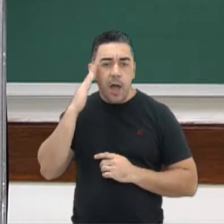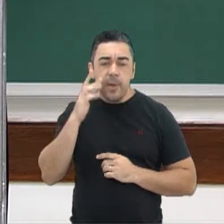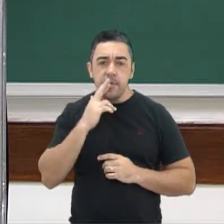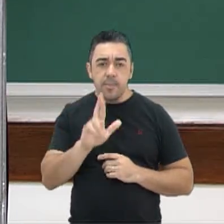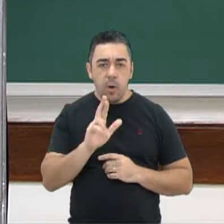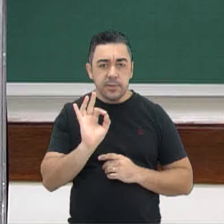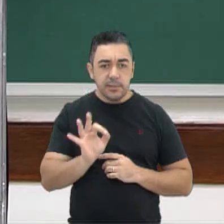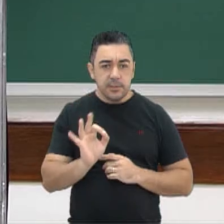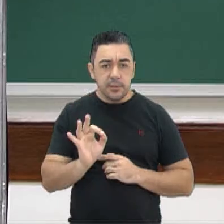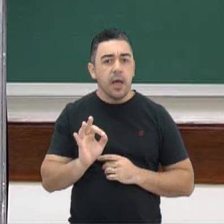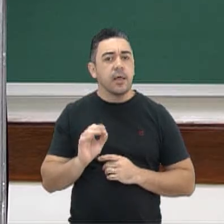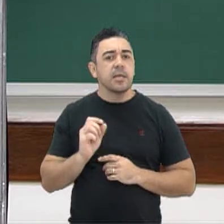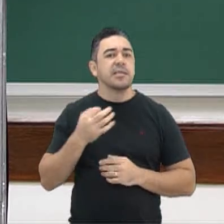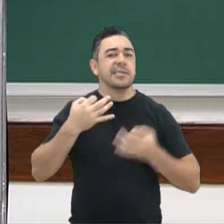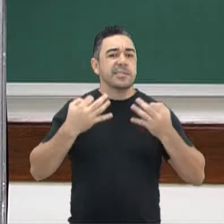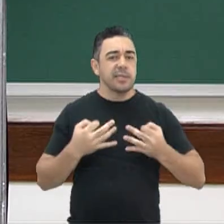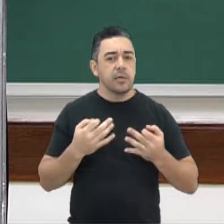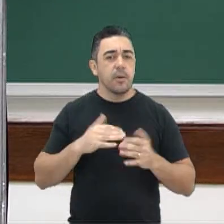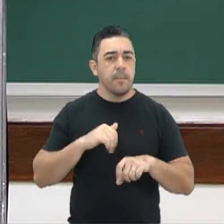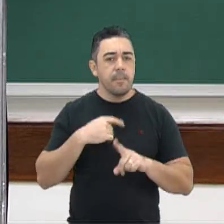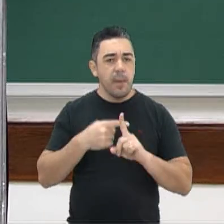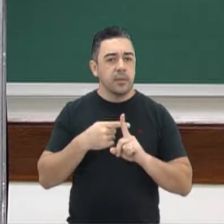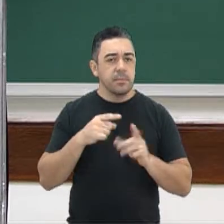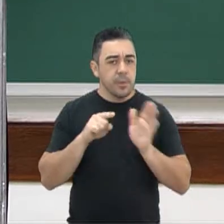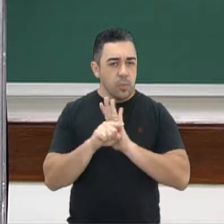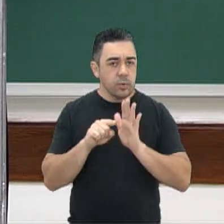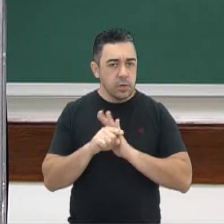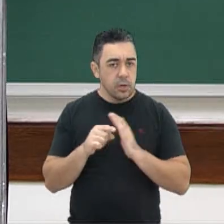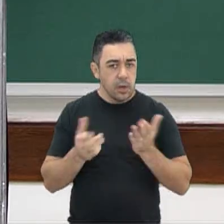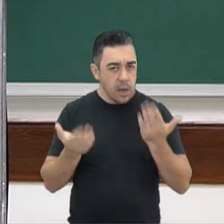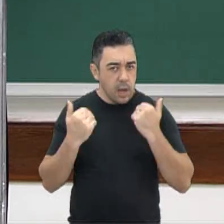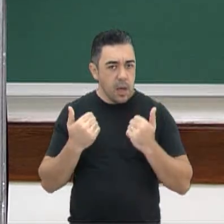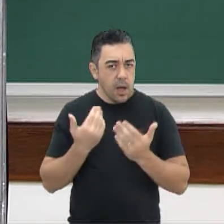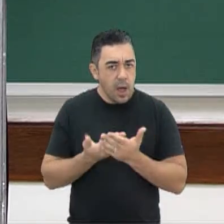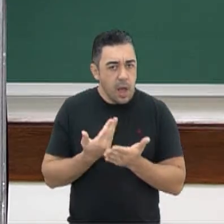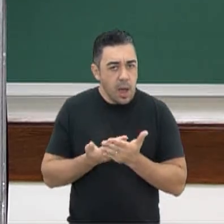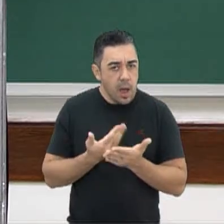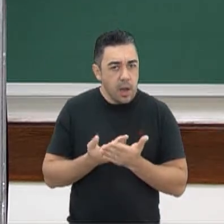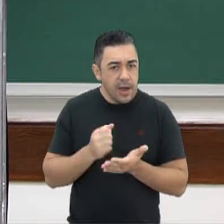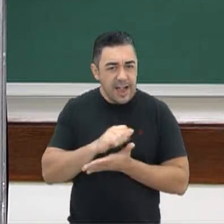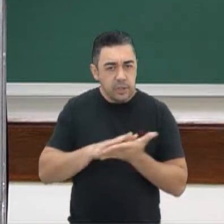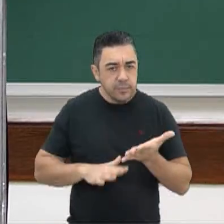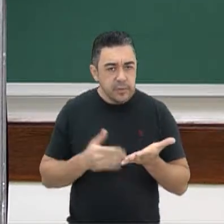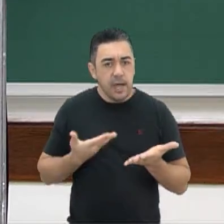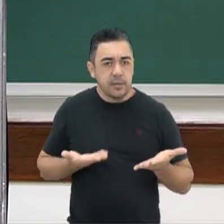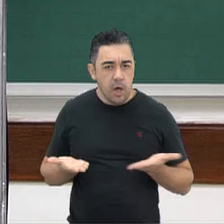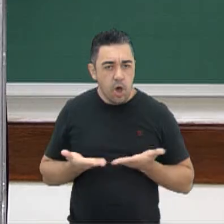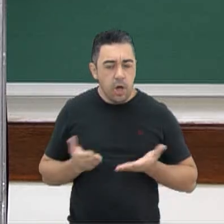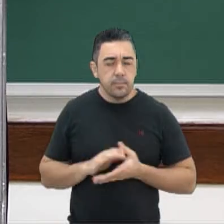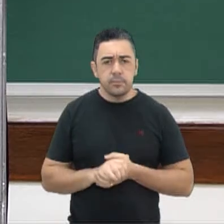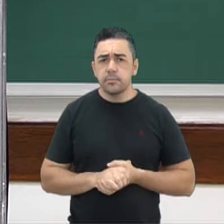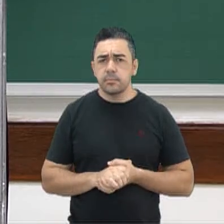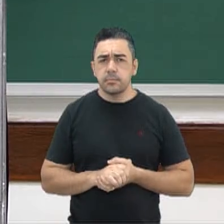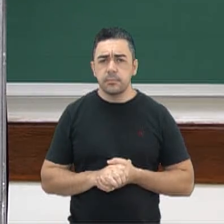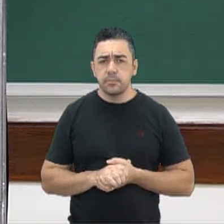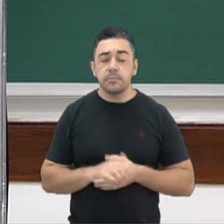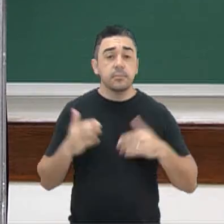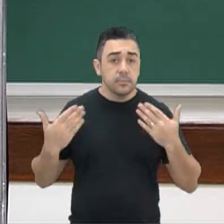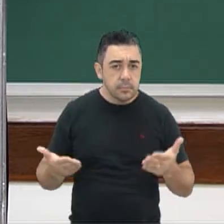quem tiver com você, quem acertou mais questões na nossa atividade aqui?